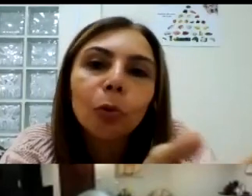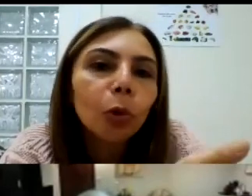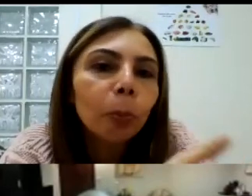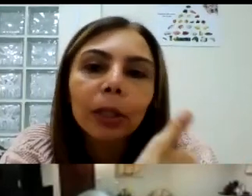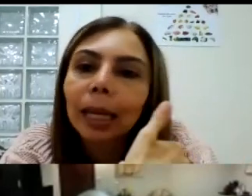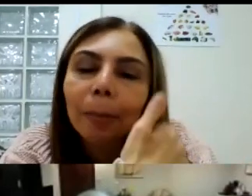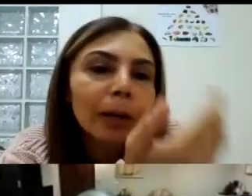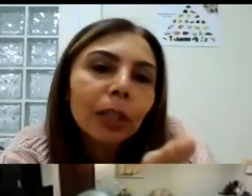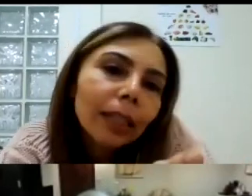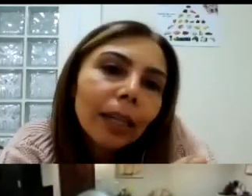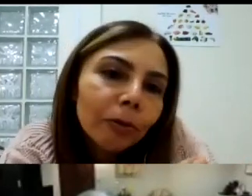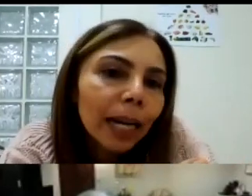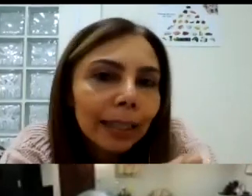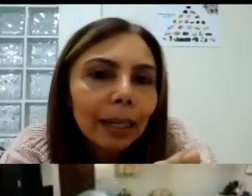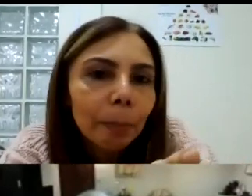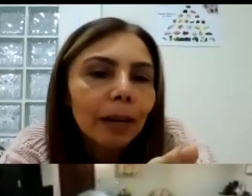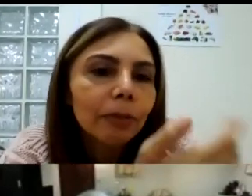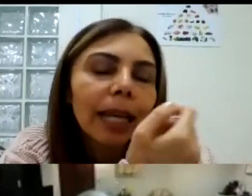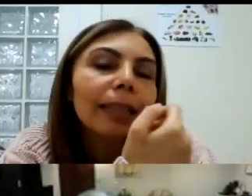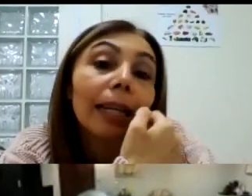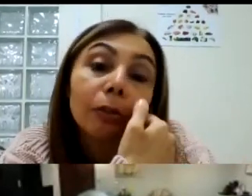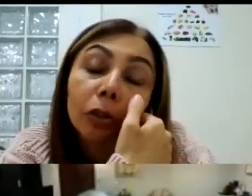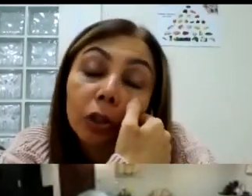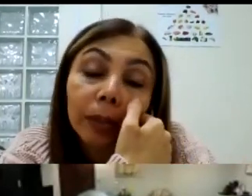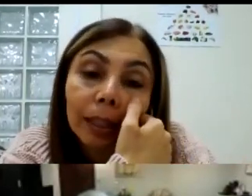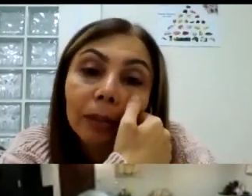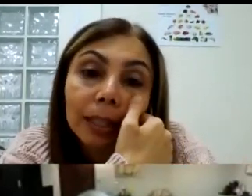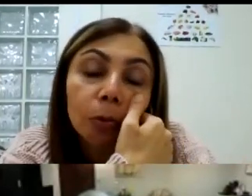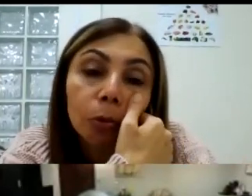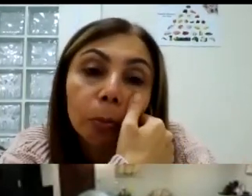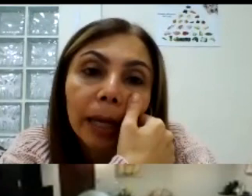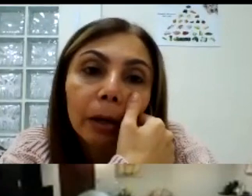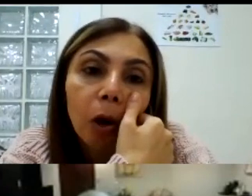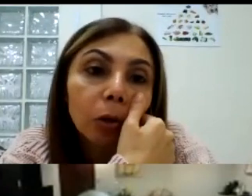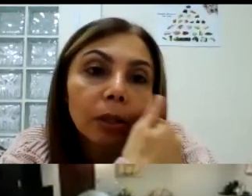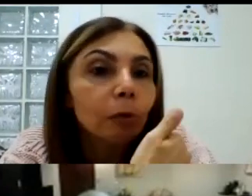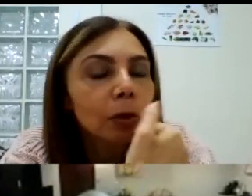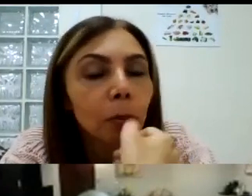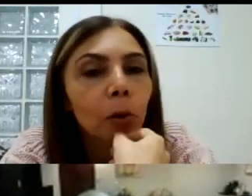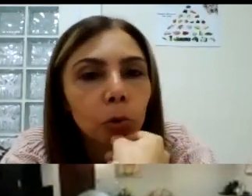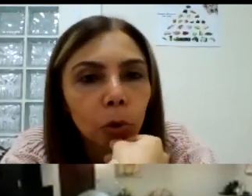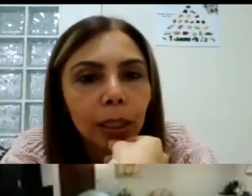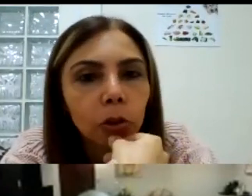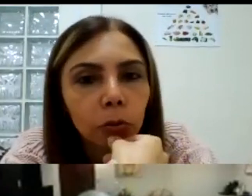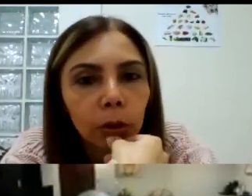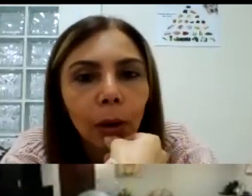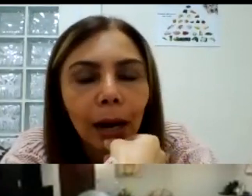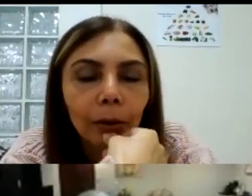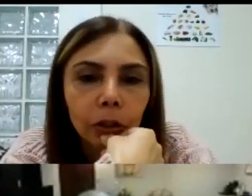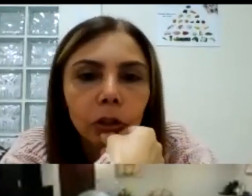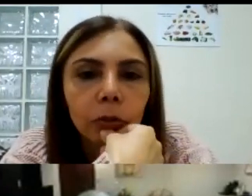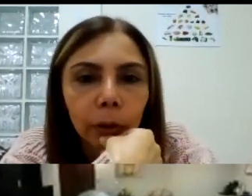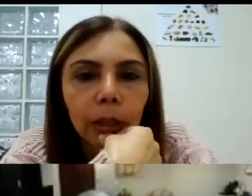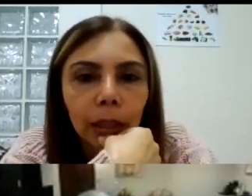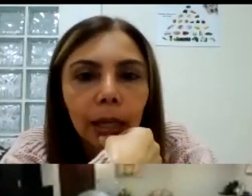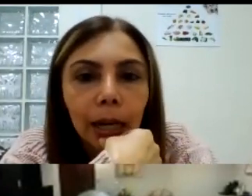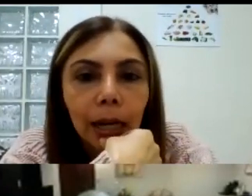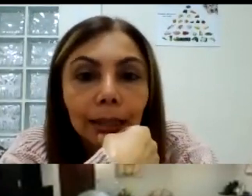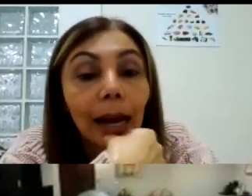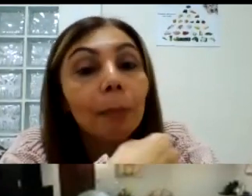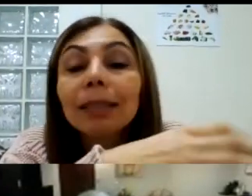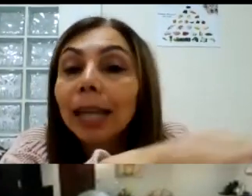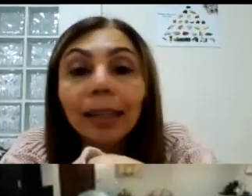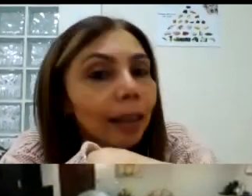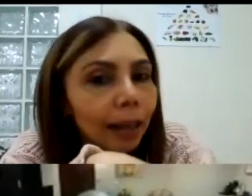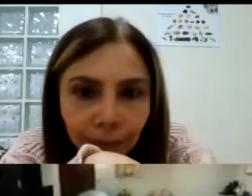né, num grupo que a maioria não vai querer para venda. Isso a gente vai ter que fazer um grupo menor ou talvez uma consultoria individual. E a gente vê o que. Ah,